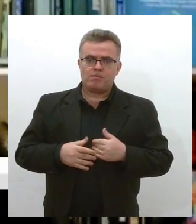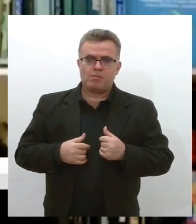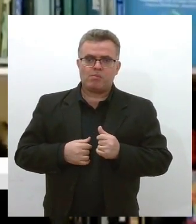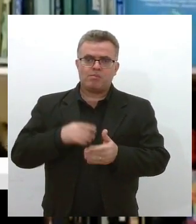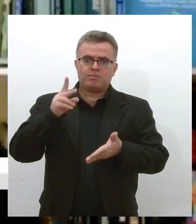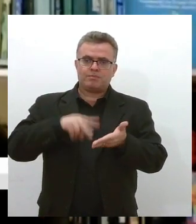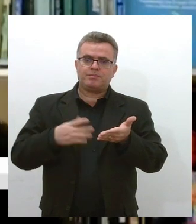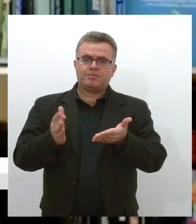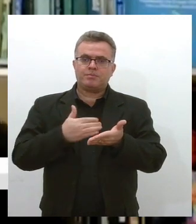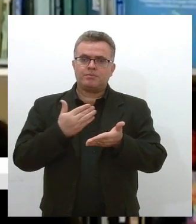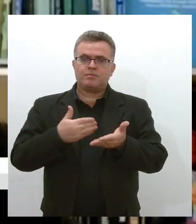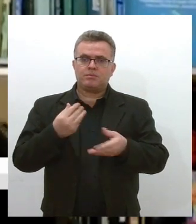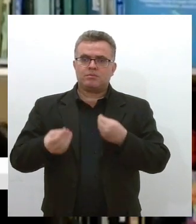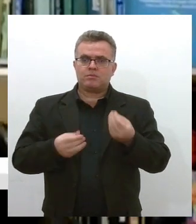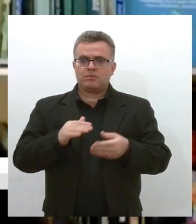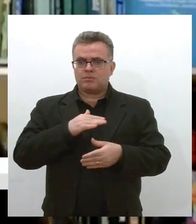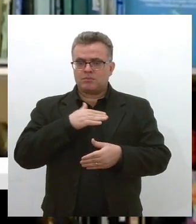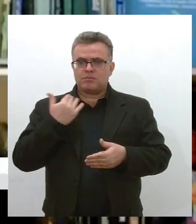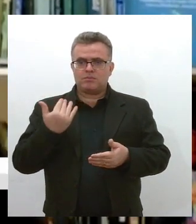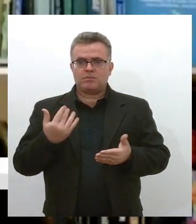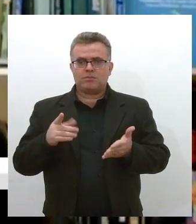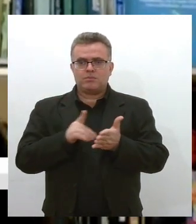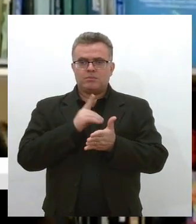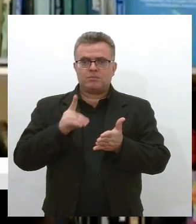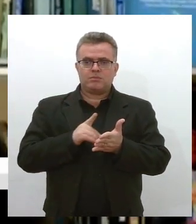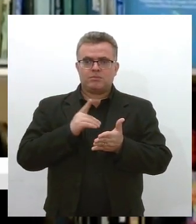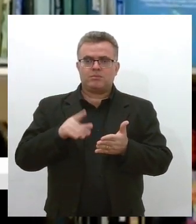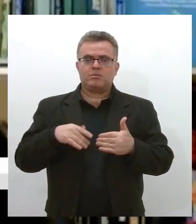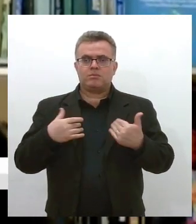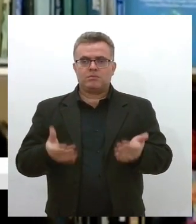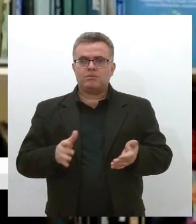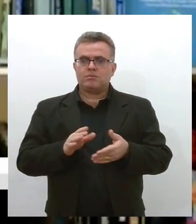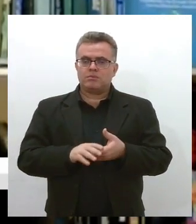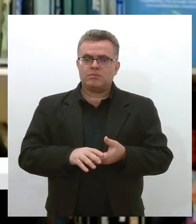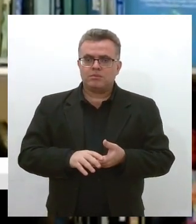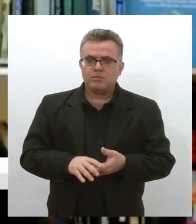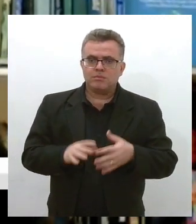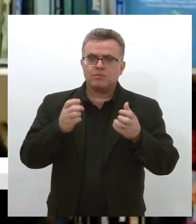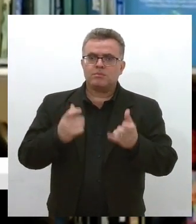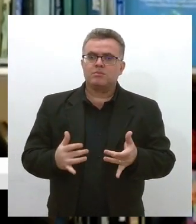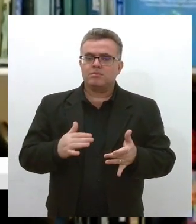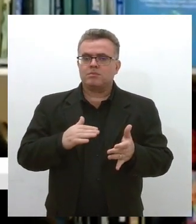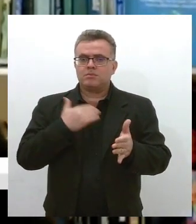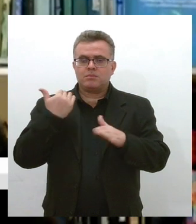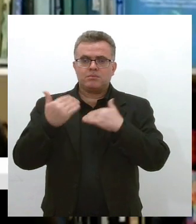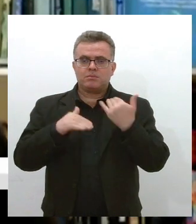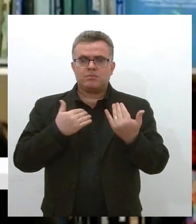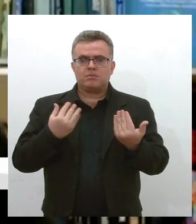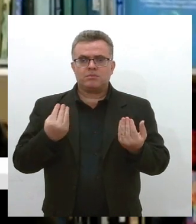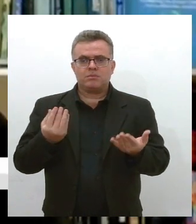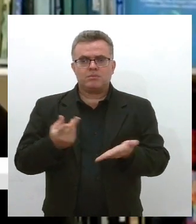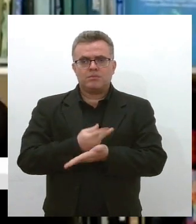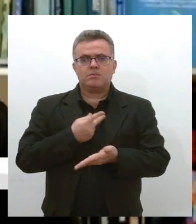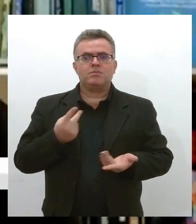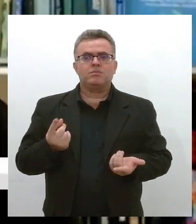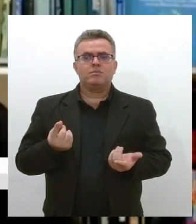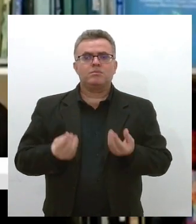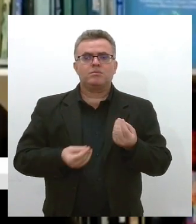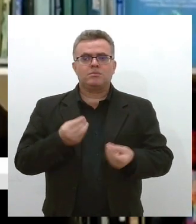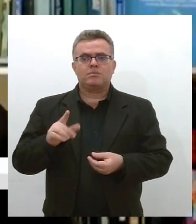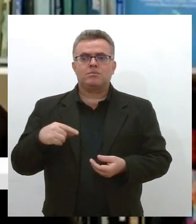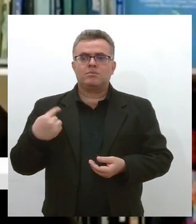fala sobre morte. É um dicionário aqui, é uma enciclopédia que vai falar sobre morte. como fazer com que isso seja o menos